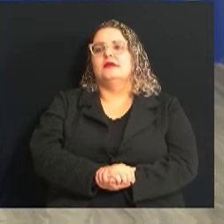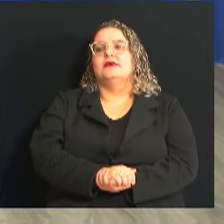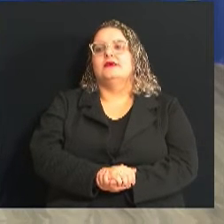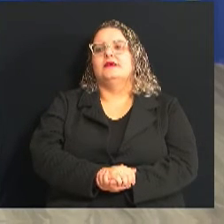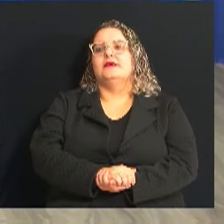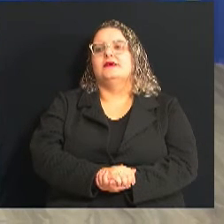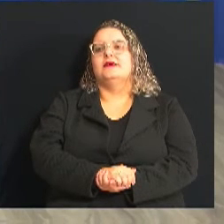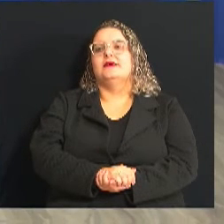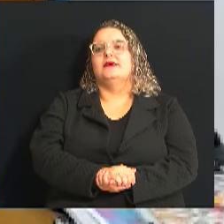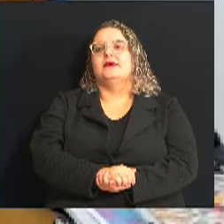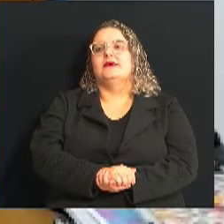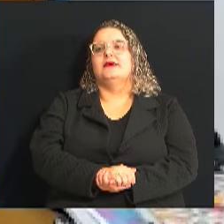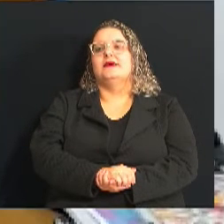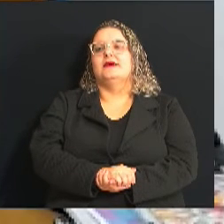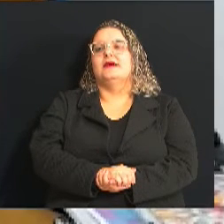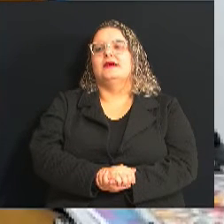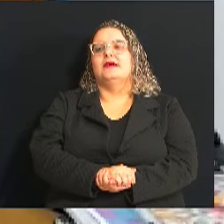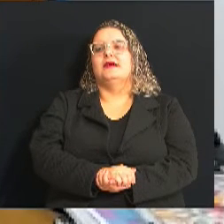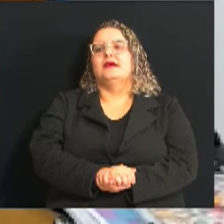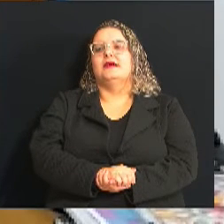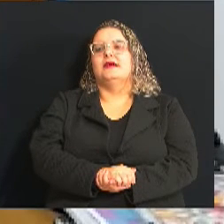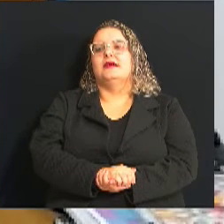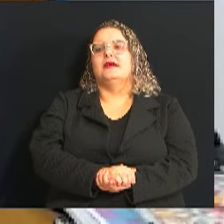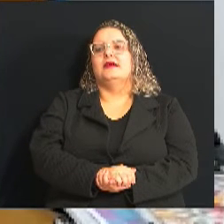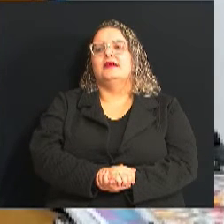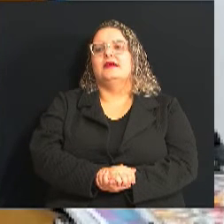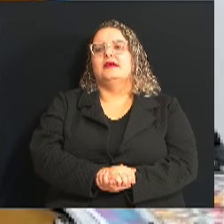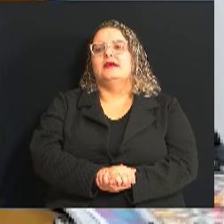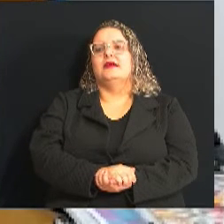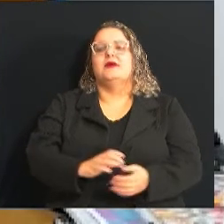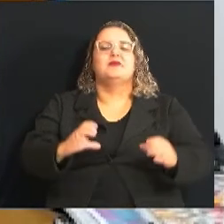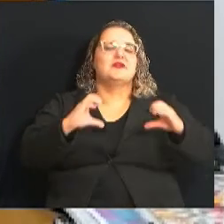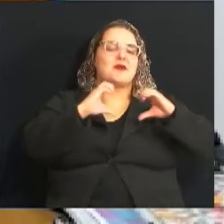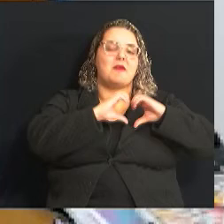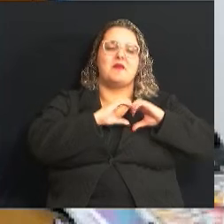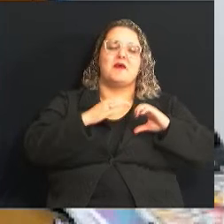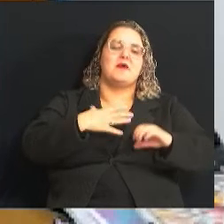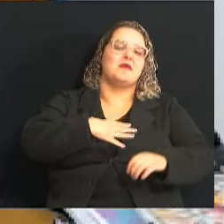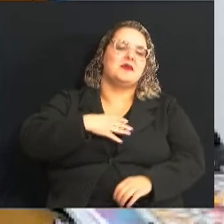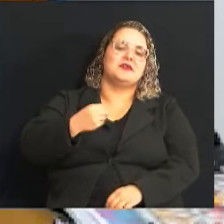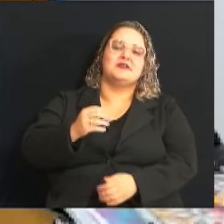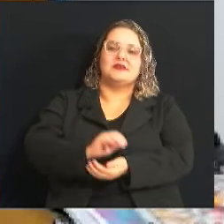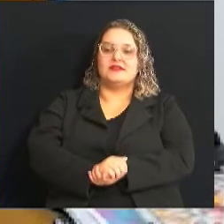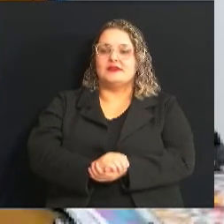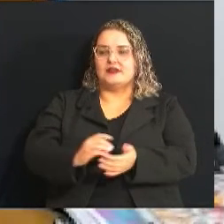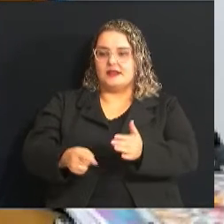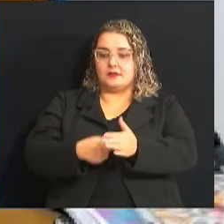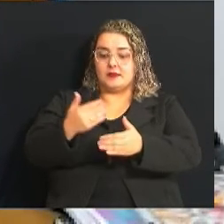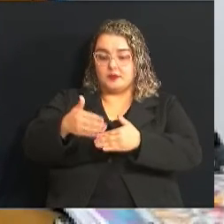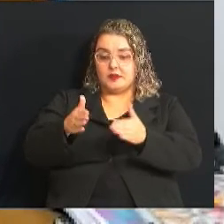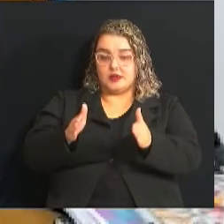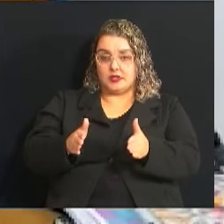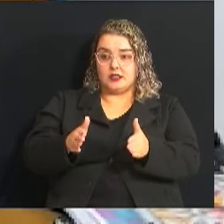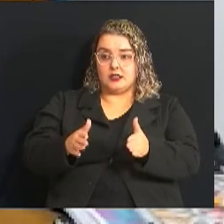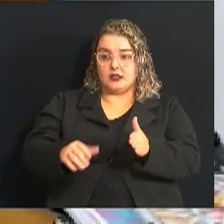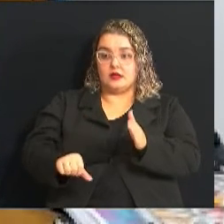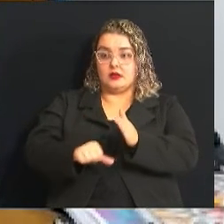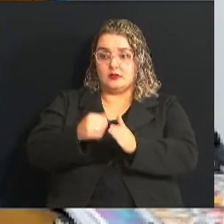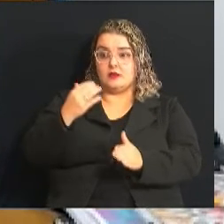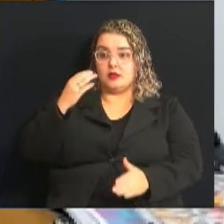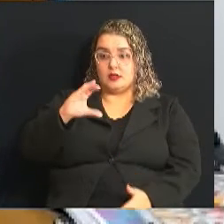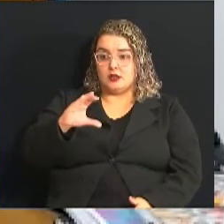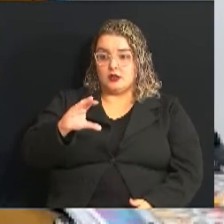esses meus filhos. A primeira caixinha foi o primeiro lançamento pela Matrix Editora, foi